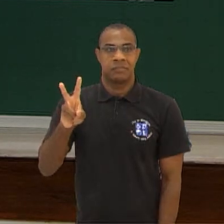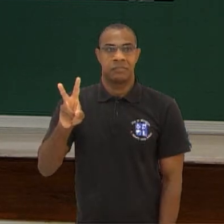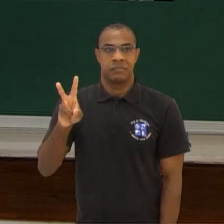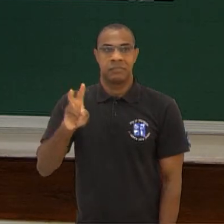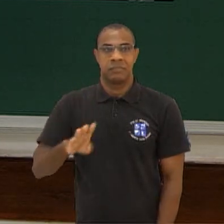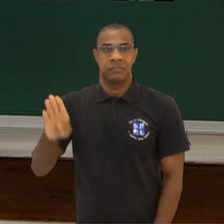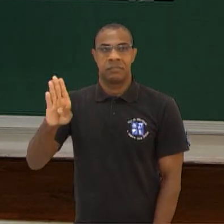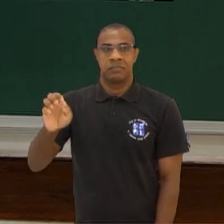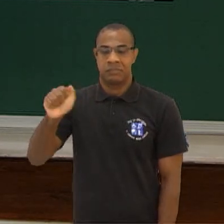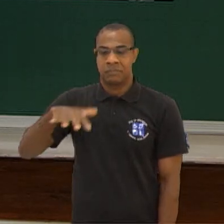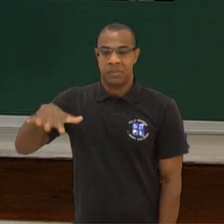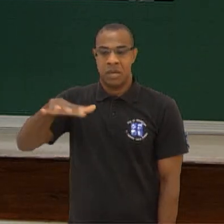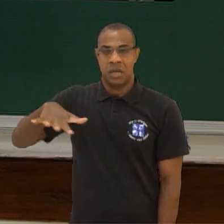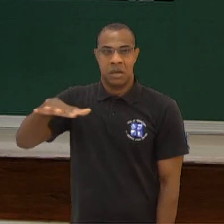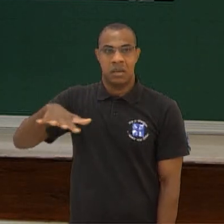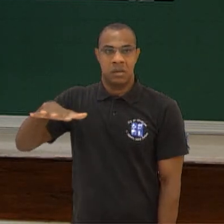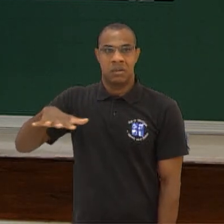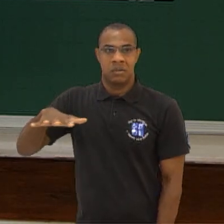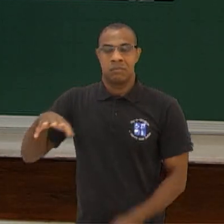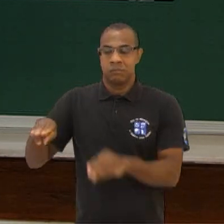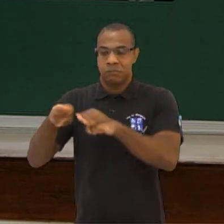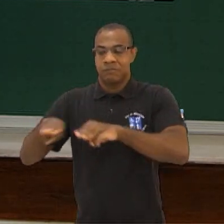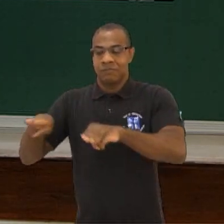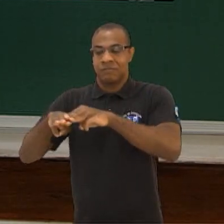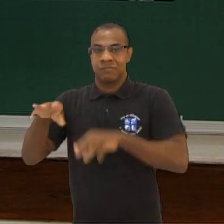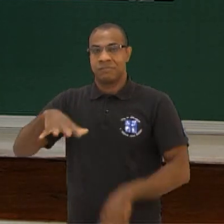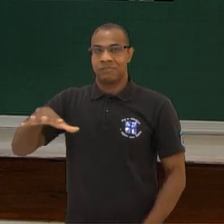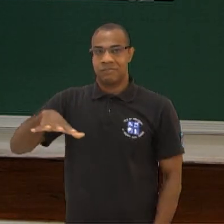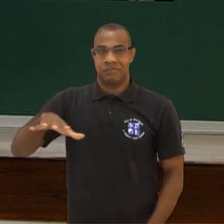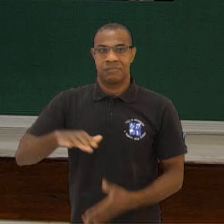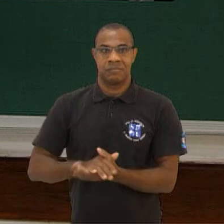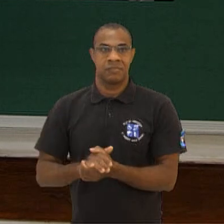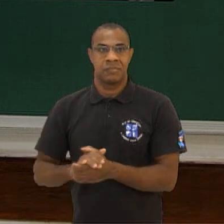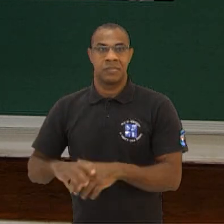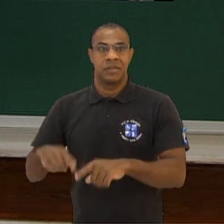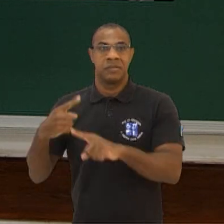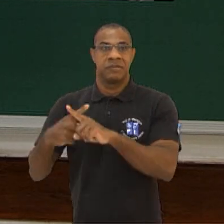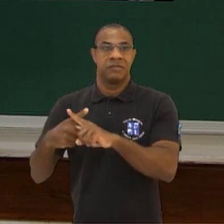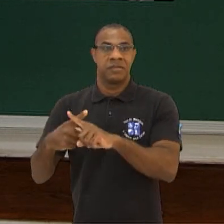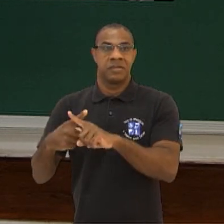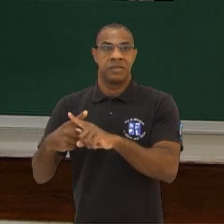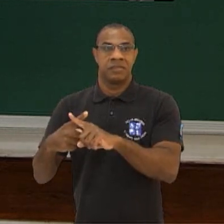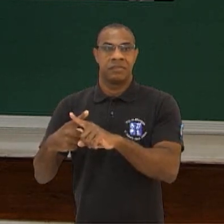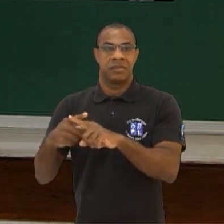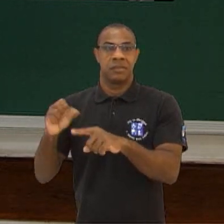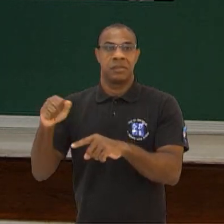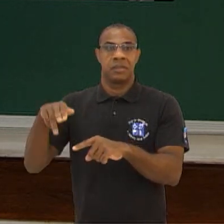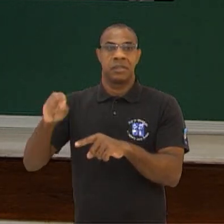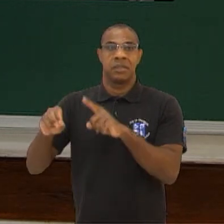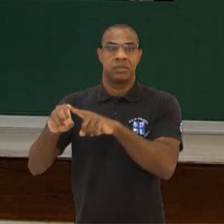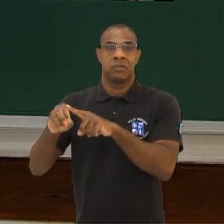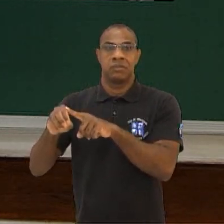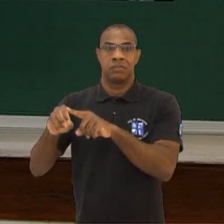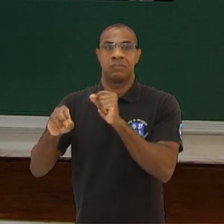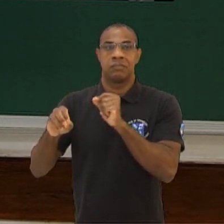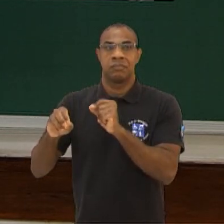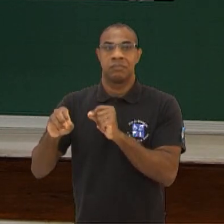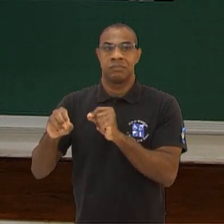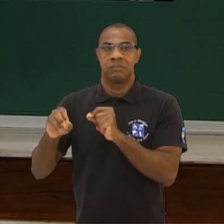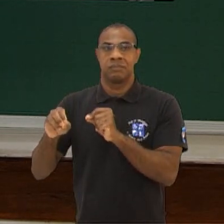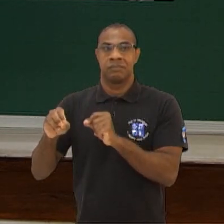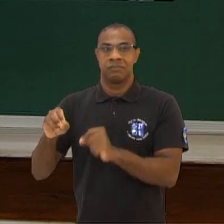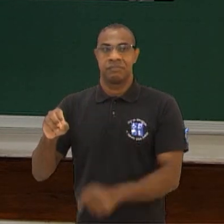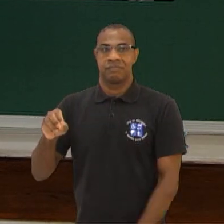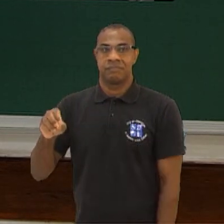em Tesla, que é a unidade de campo magnético, vezes seno do ângulo entre a velocidade, direção da velocidade,